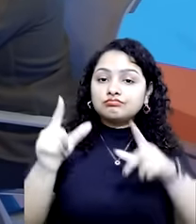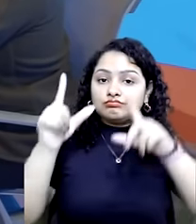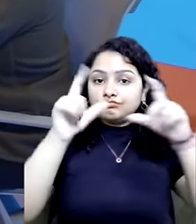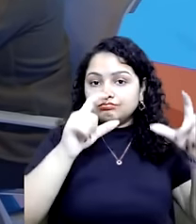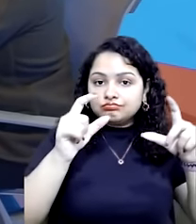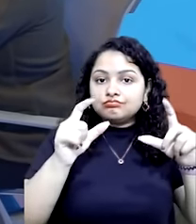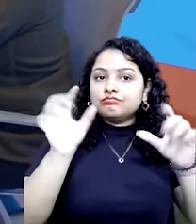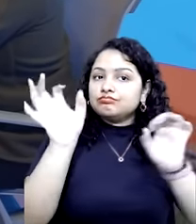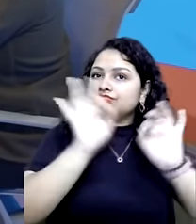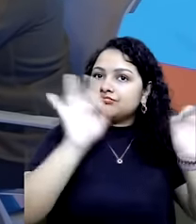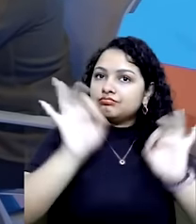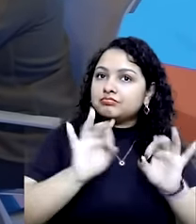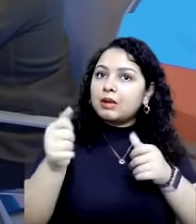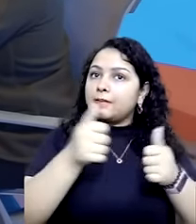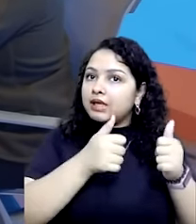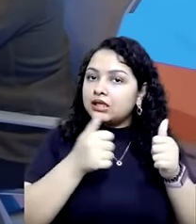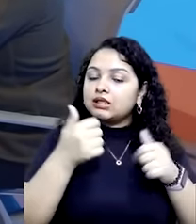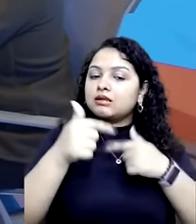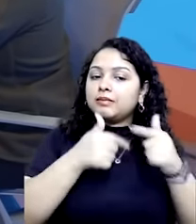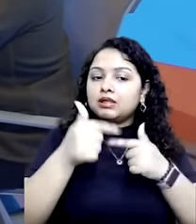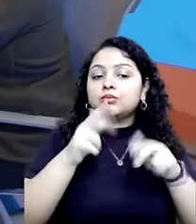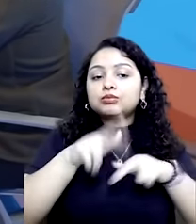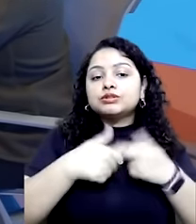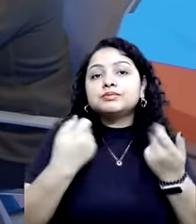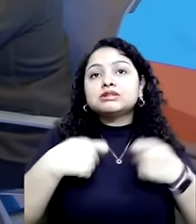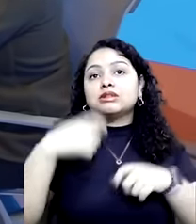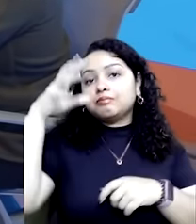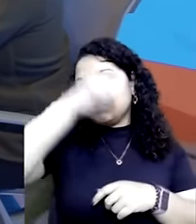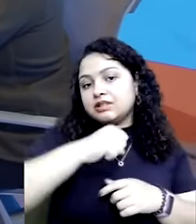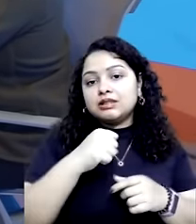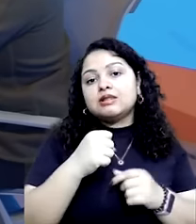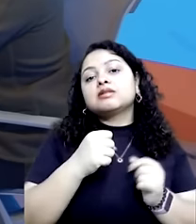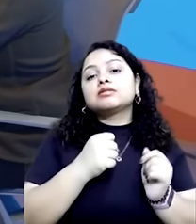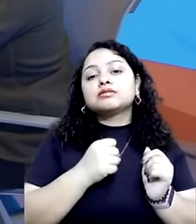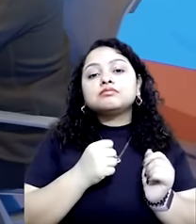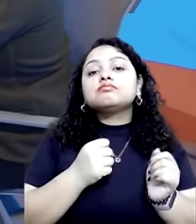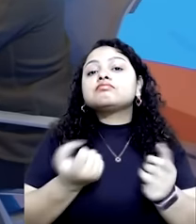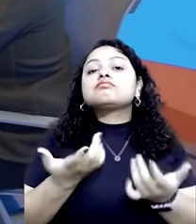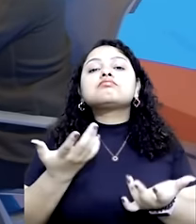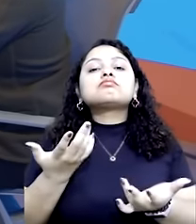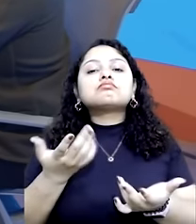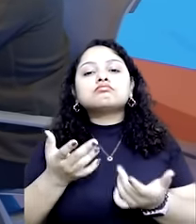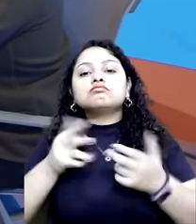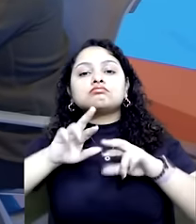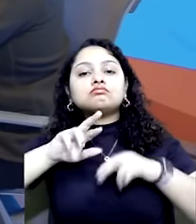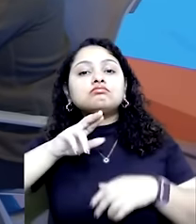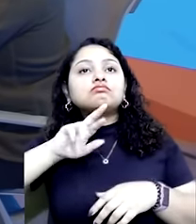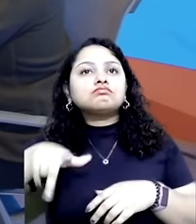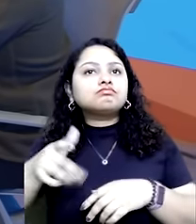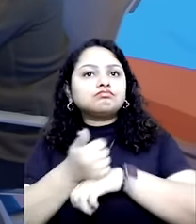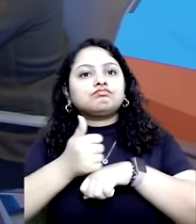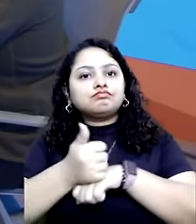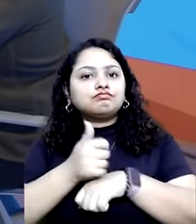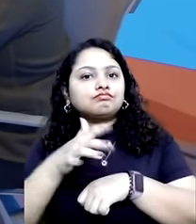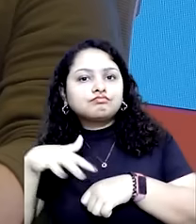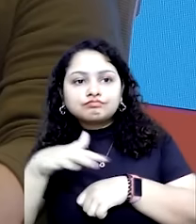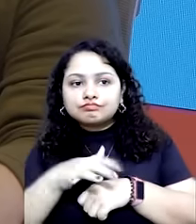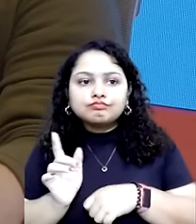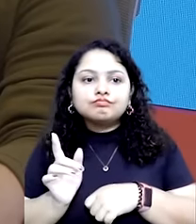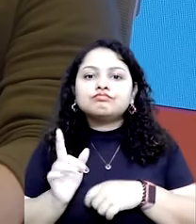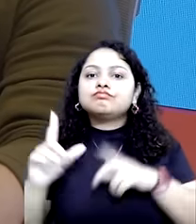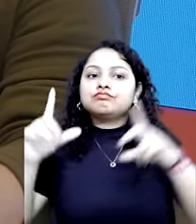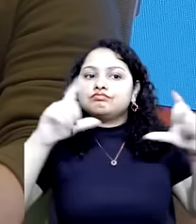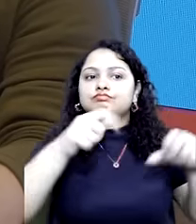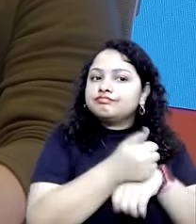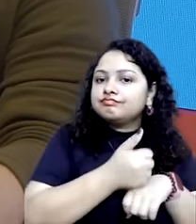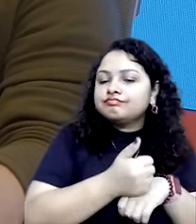imagens muito boas né e trabalhadas por isso que a gente tem que aprender um pouquinho mesmo não sendo um profissional mesmo não sendo